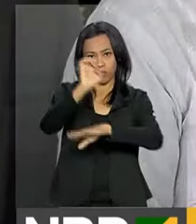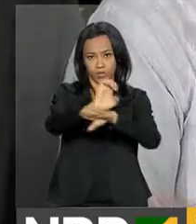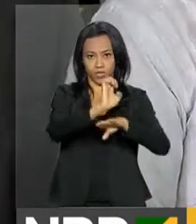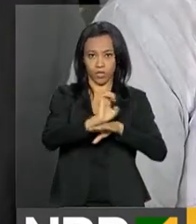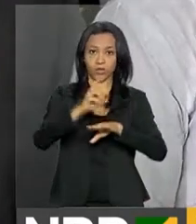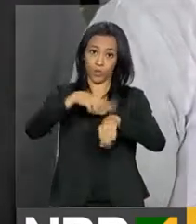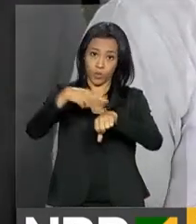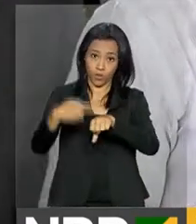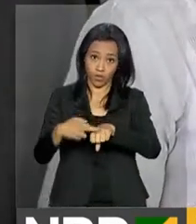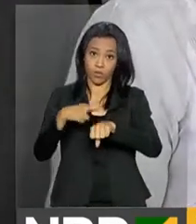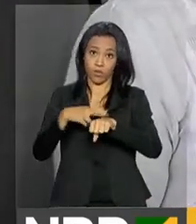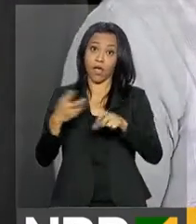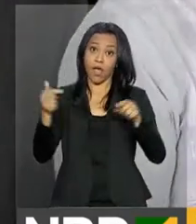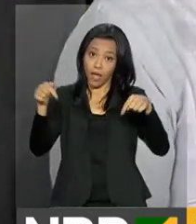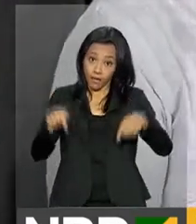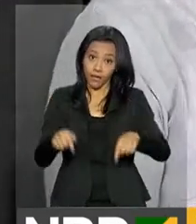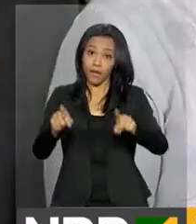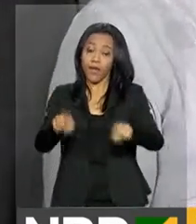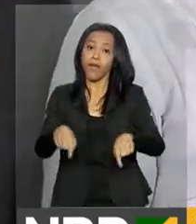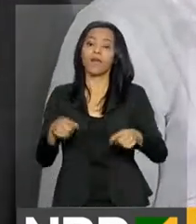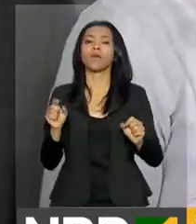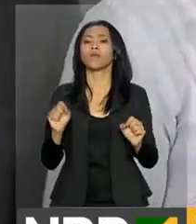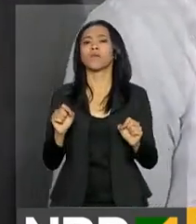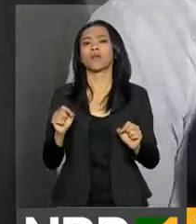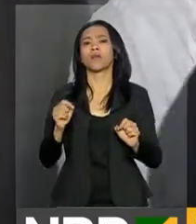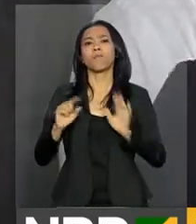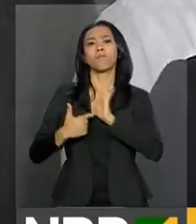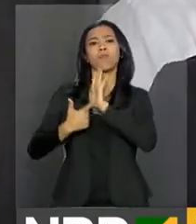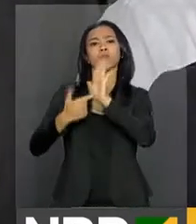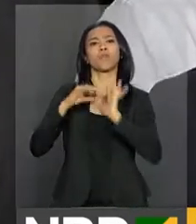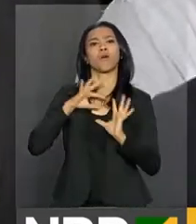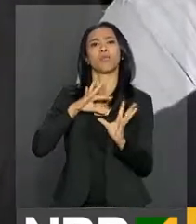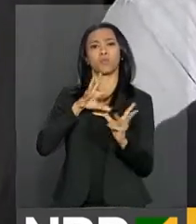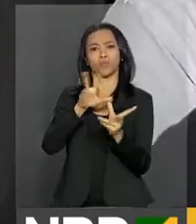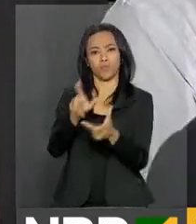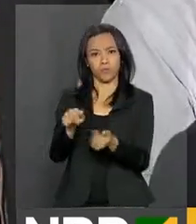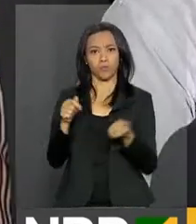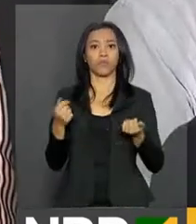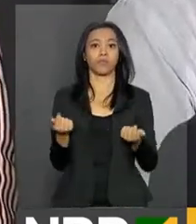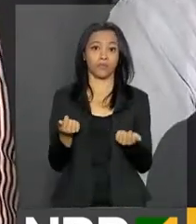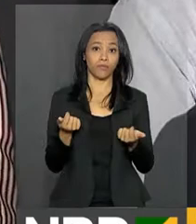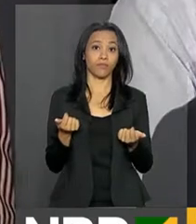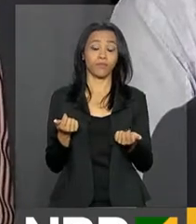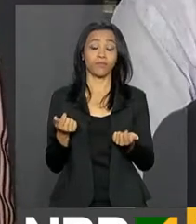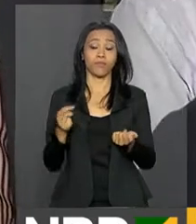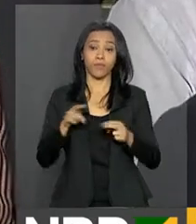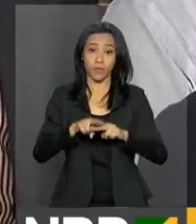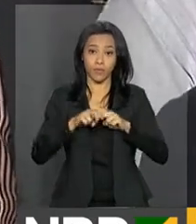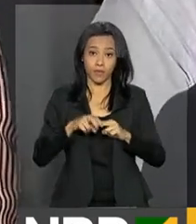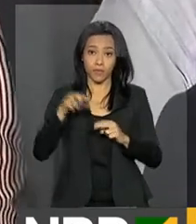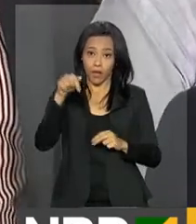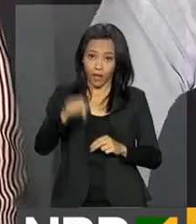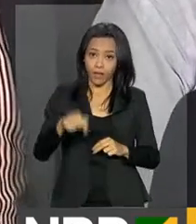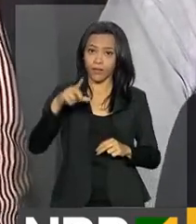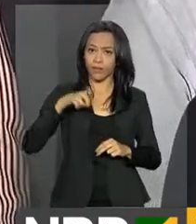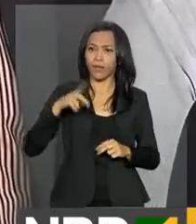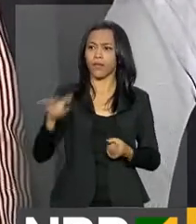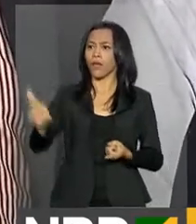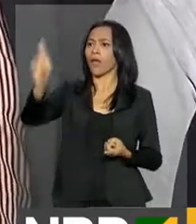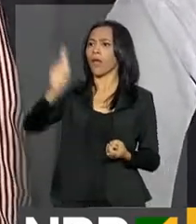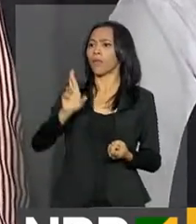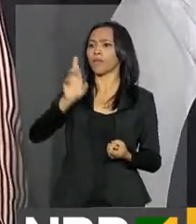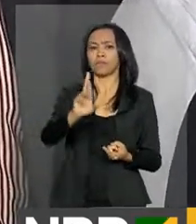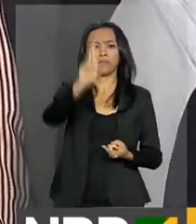nós estamos praticando uma simbologia que é mostrar ao mundo, não é? Não é sem razão que aqui tem representantes